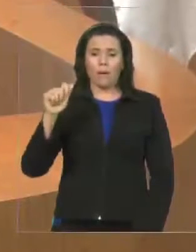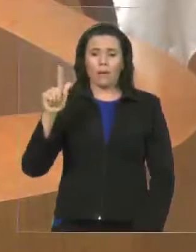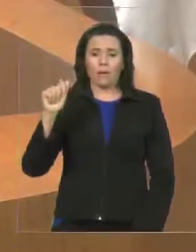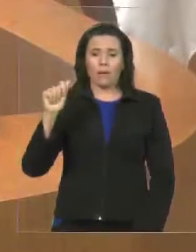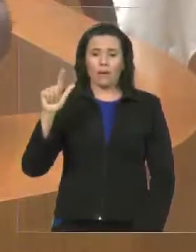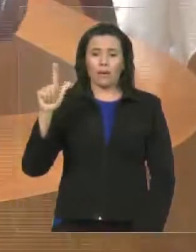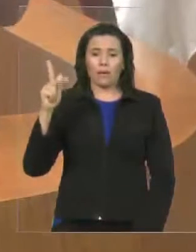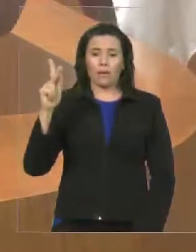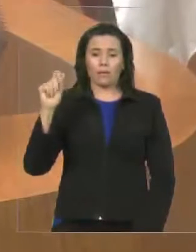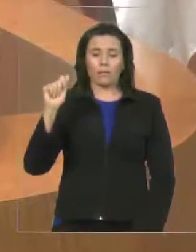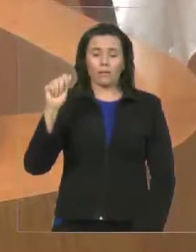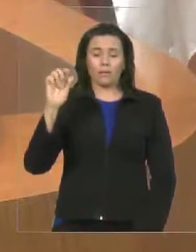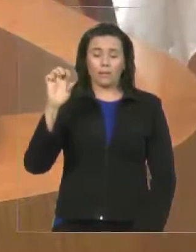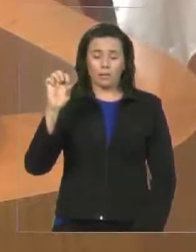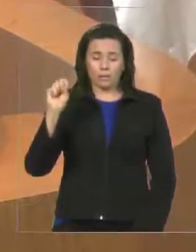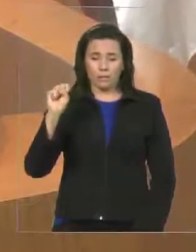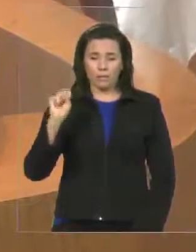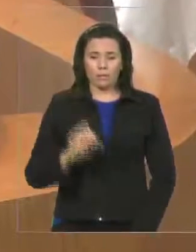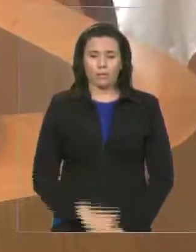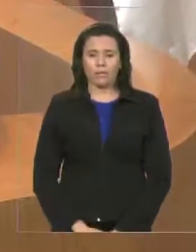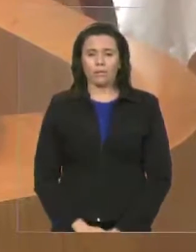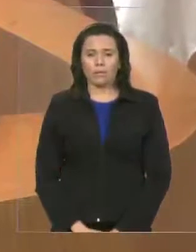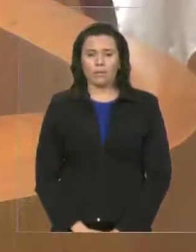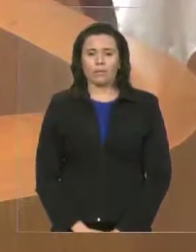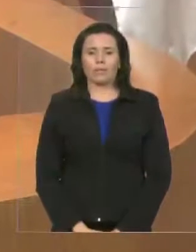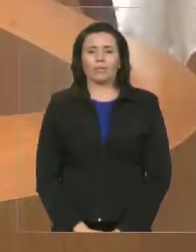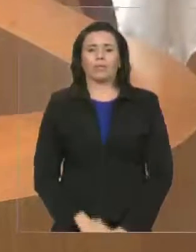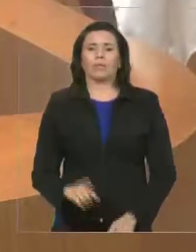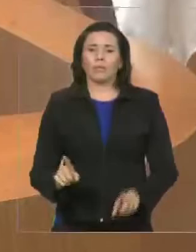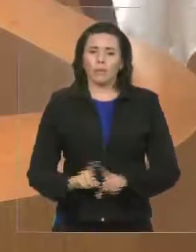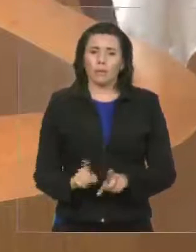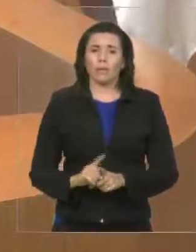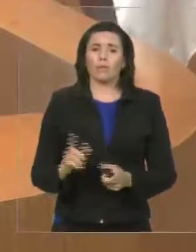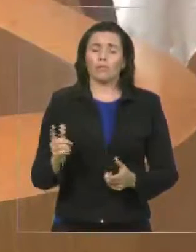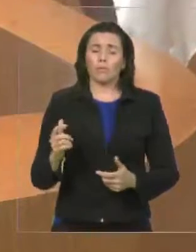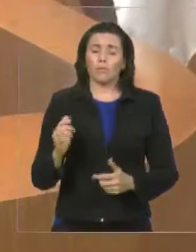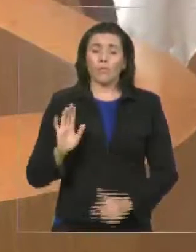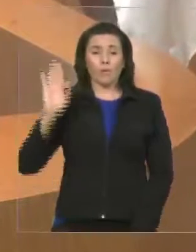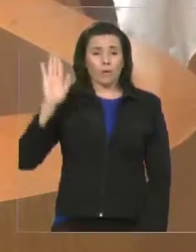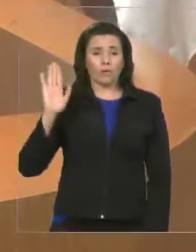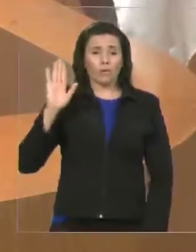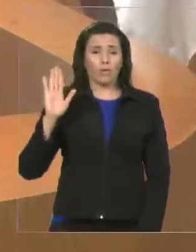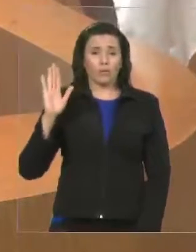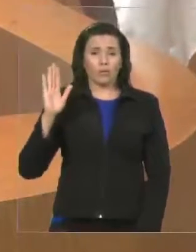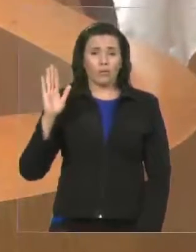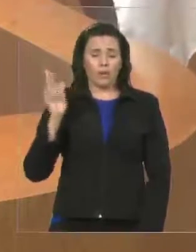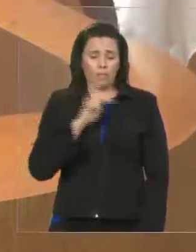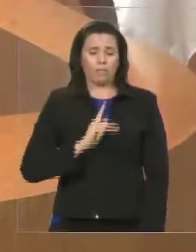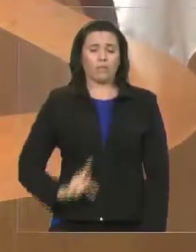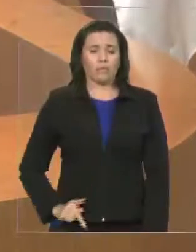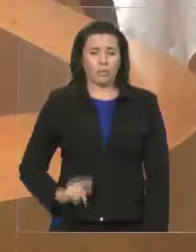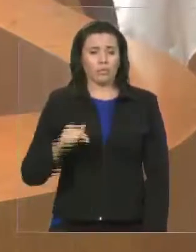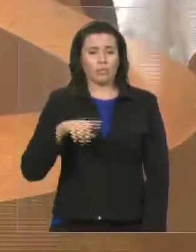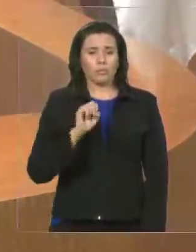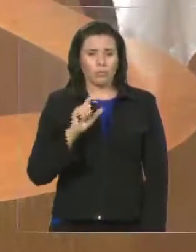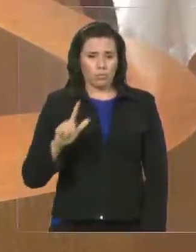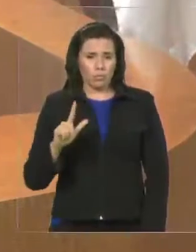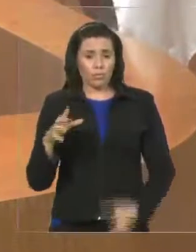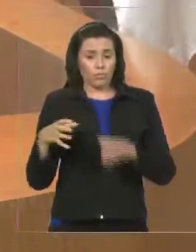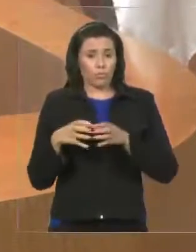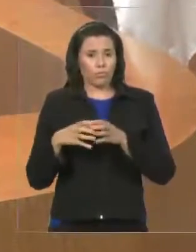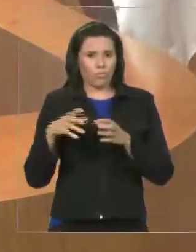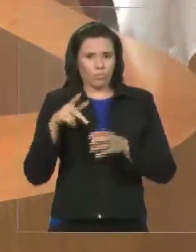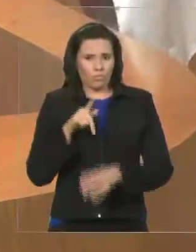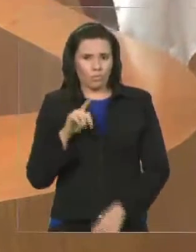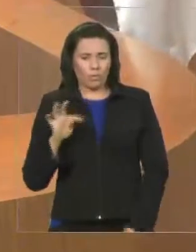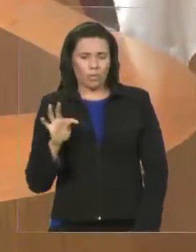da CUT, que é o nosso candidato a presidente de São Luís e nos apoia a nível estadual. E várias outras lideranças